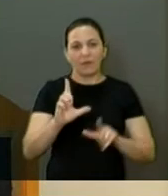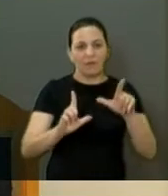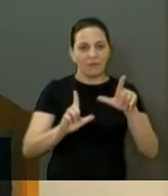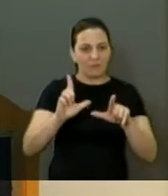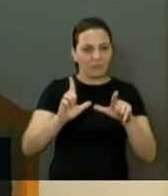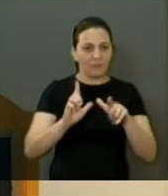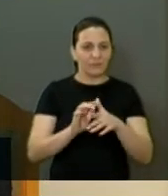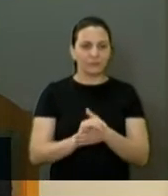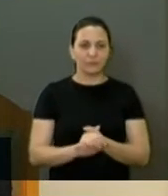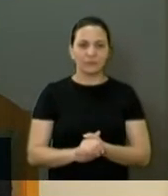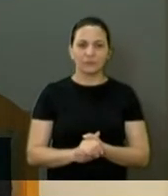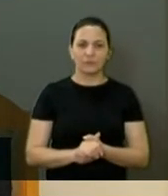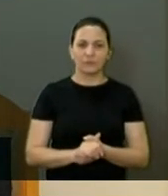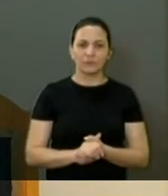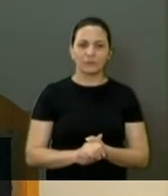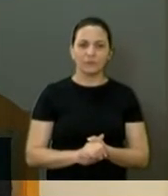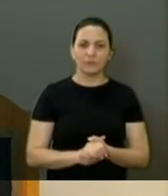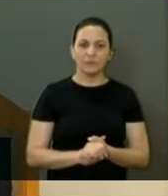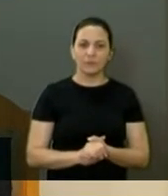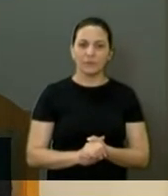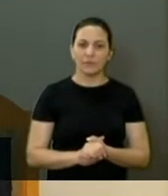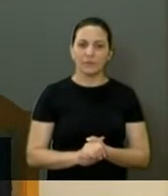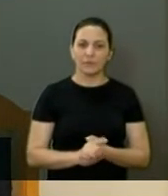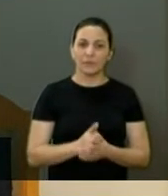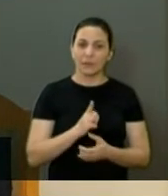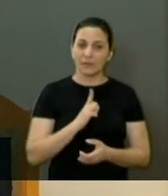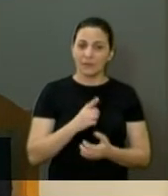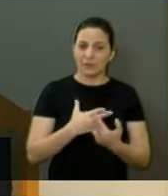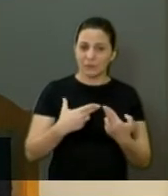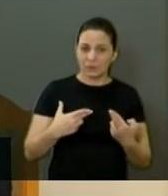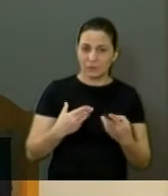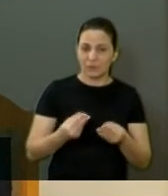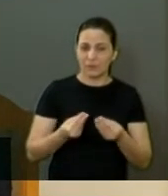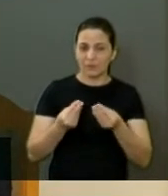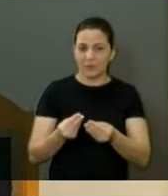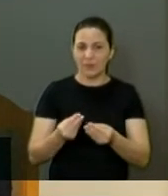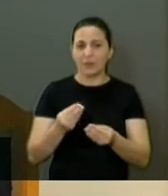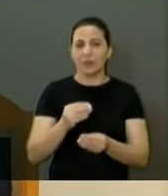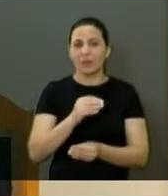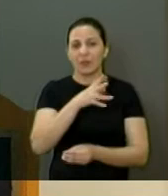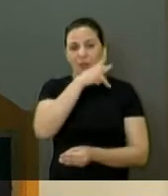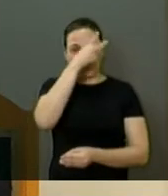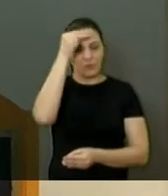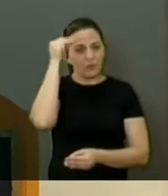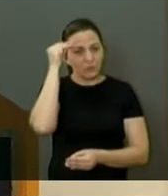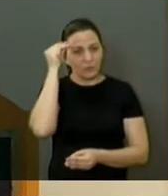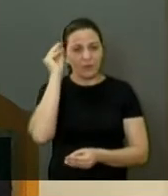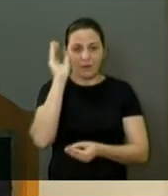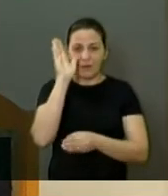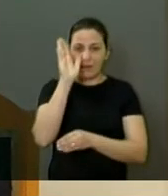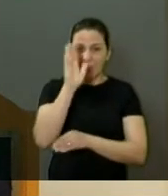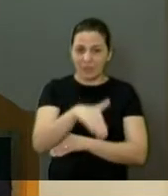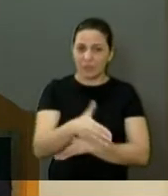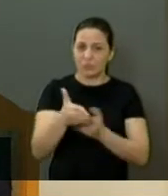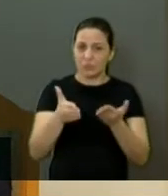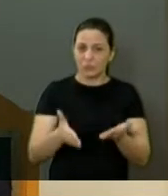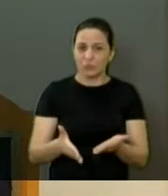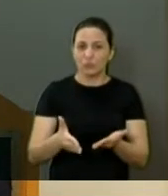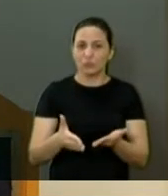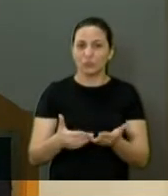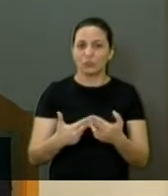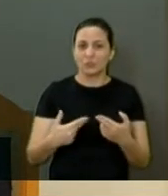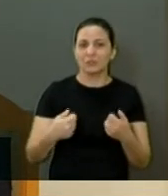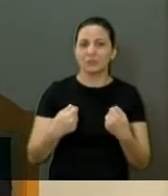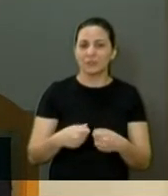e outras coisas que eu levei também por executivo hoje à tarde a semana que a gente está passando a região além do